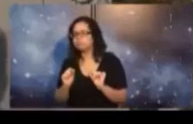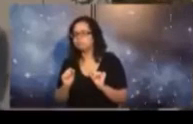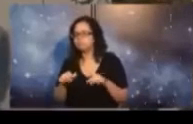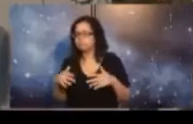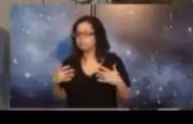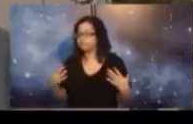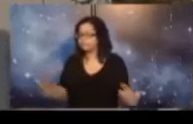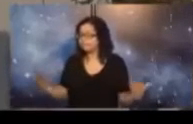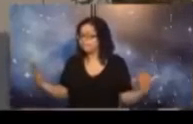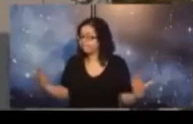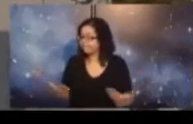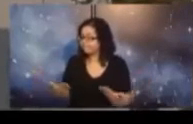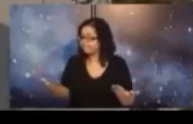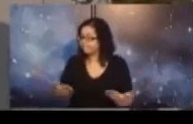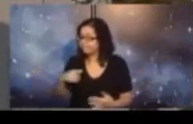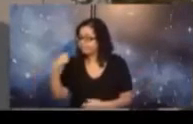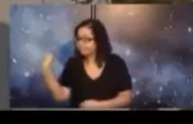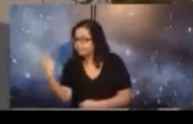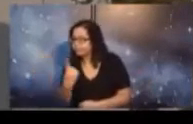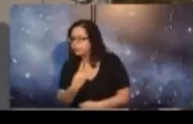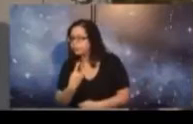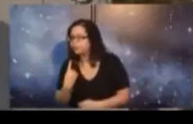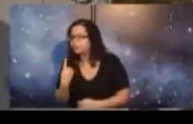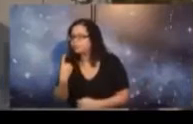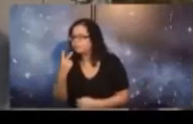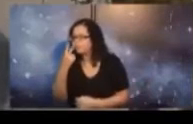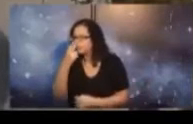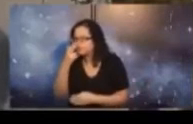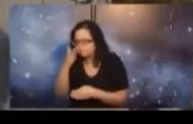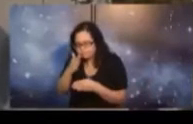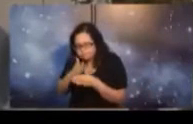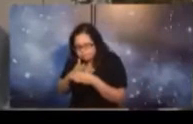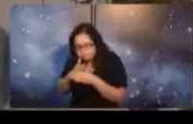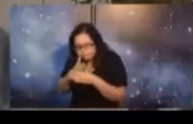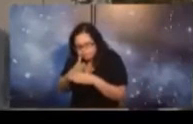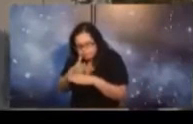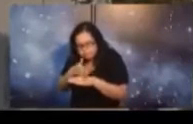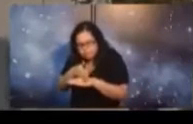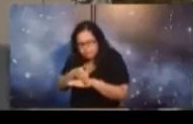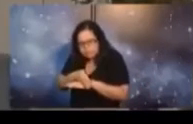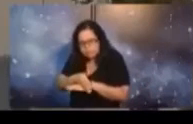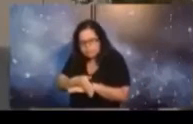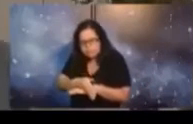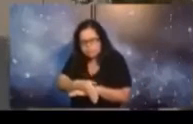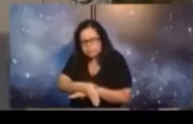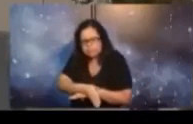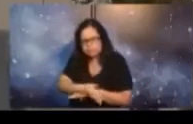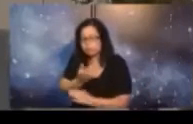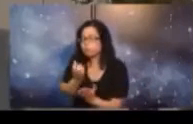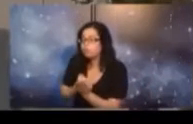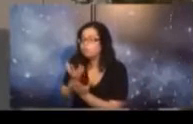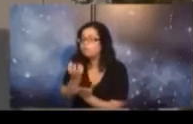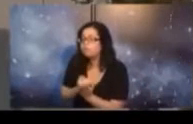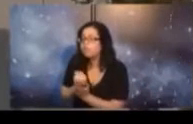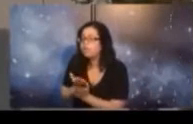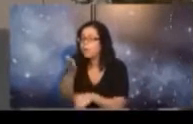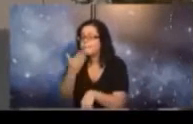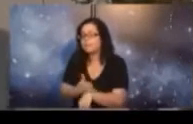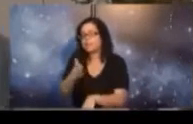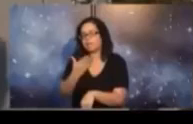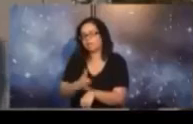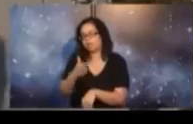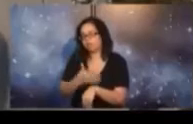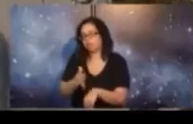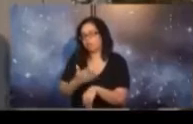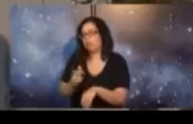Então agora nós estamos penetrando na essência do evangelho prático,